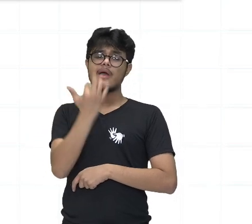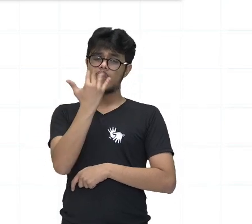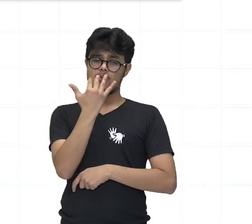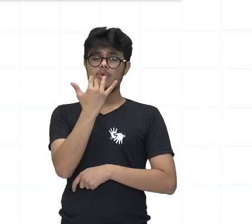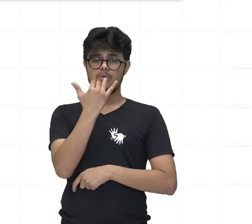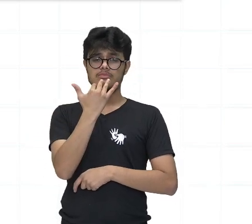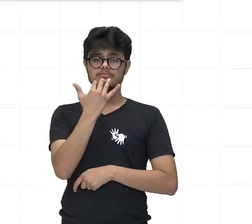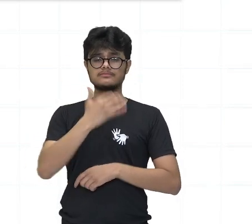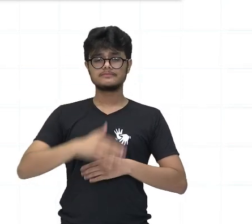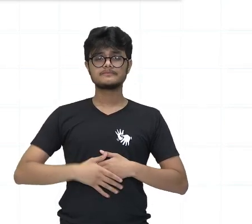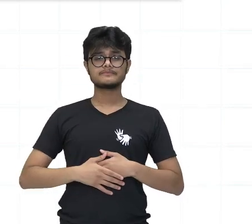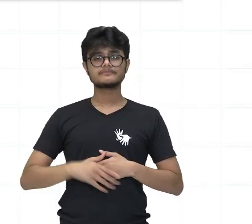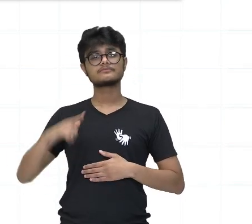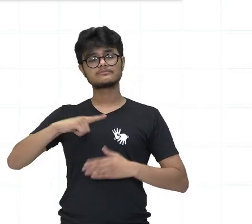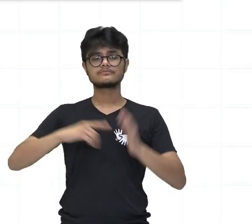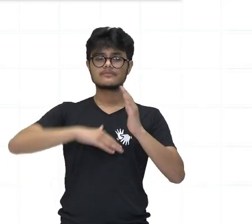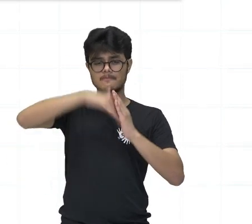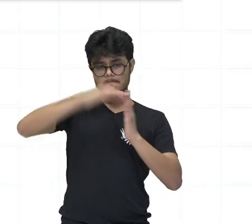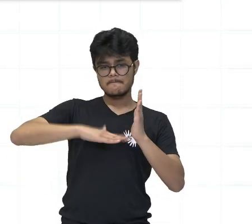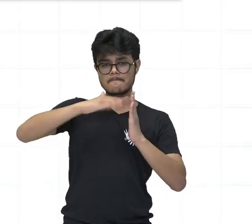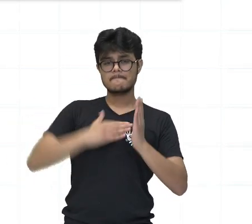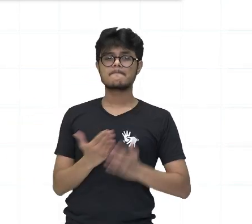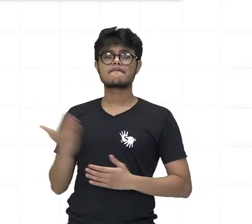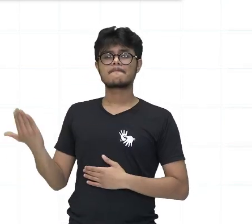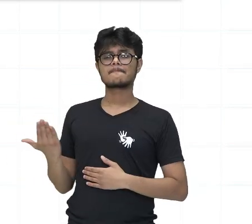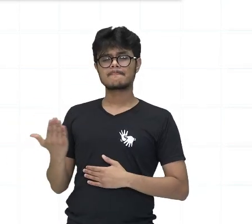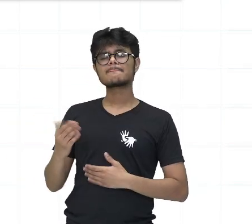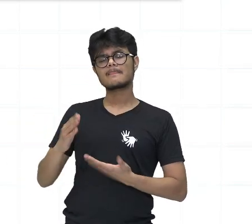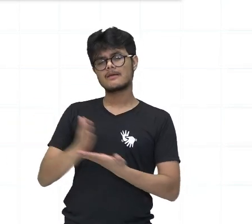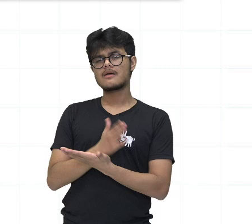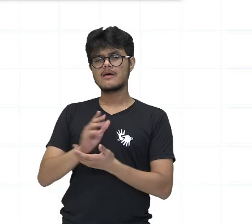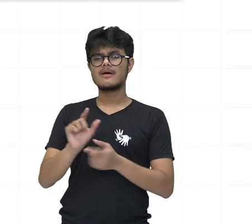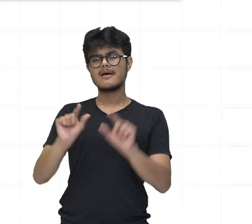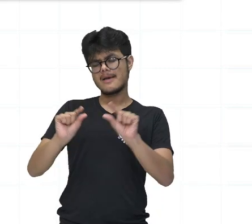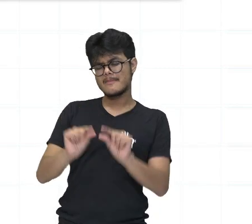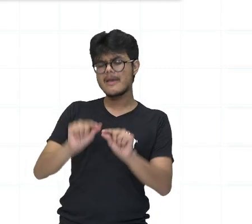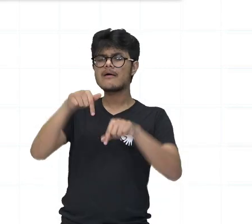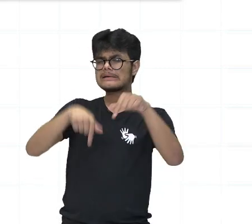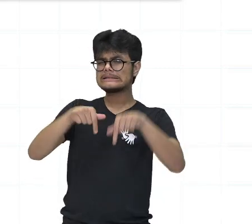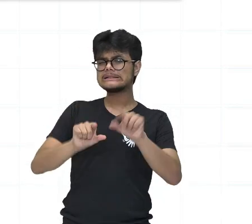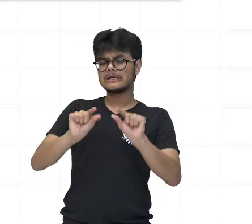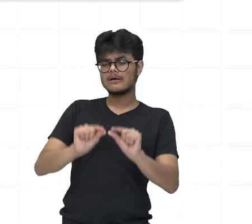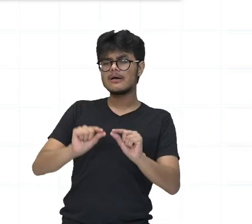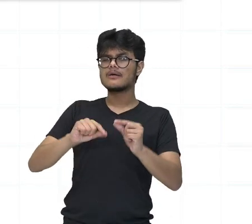surge nas tintas sob a forma de pequenas partículas ligadas